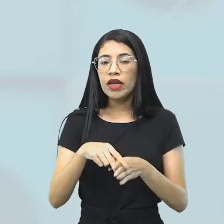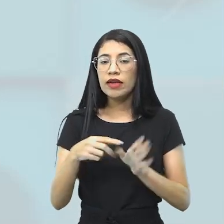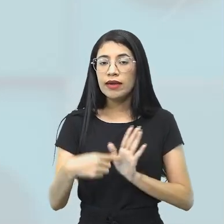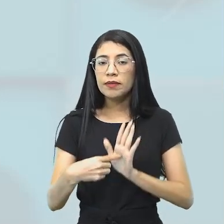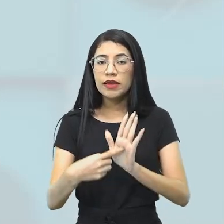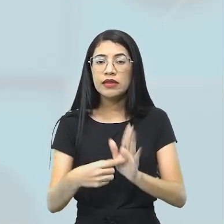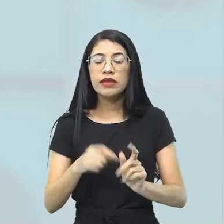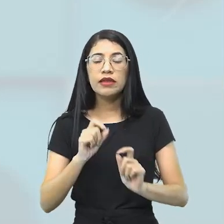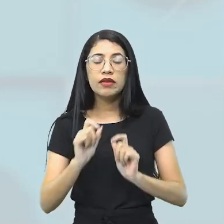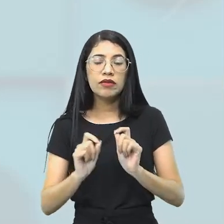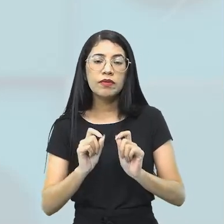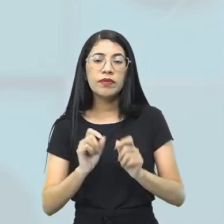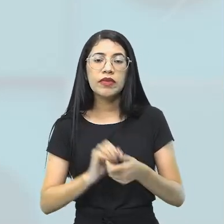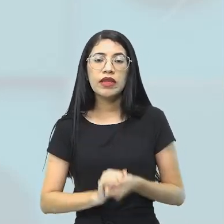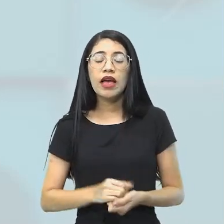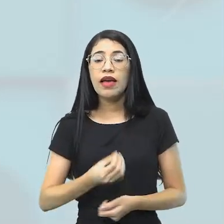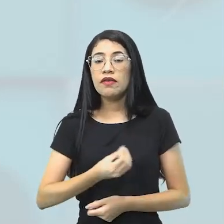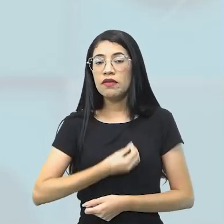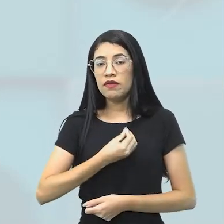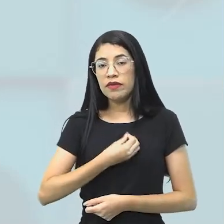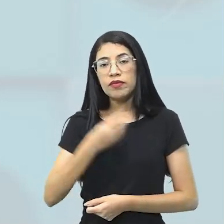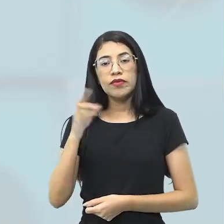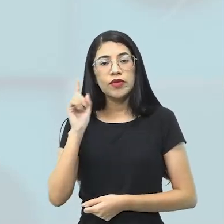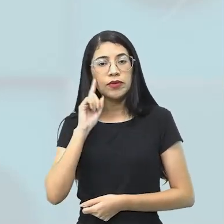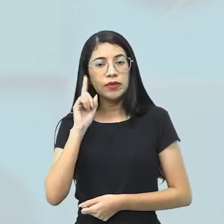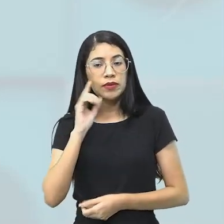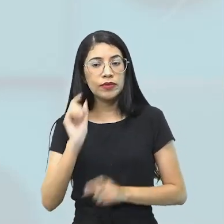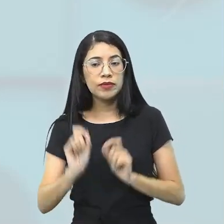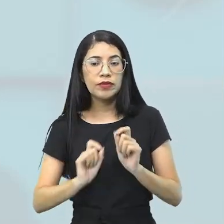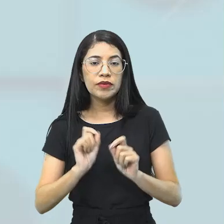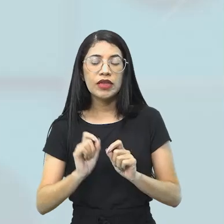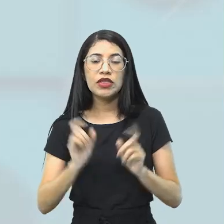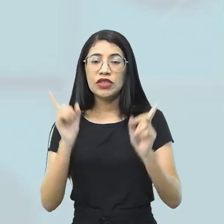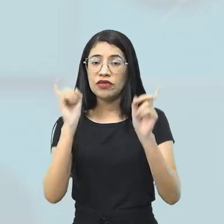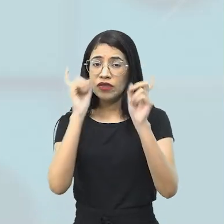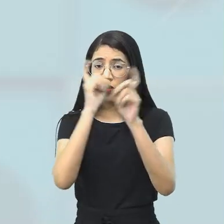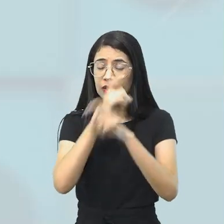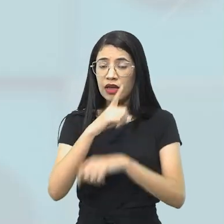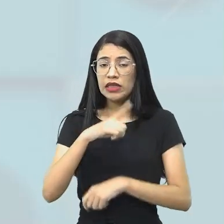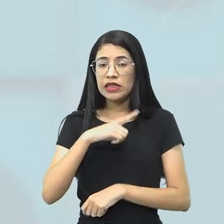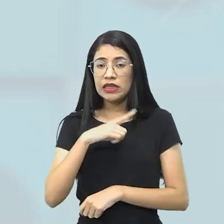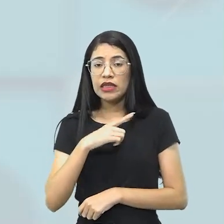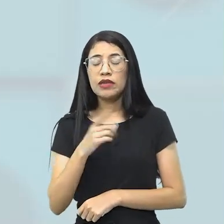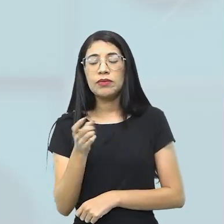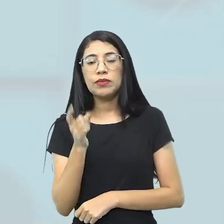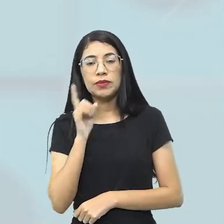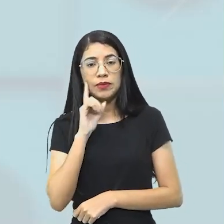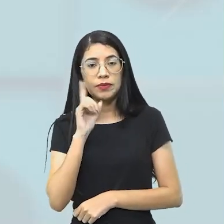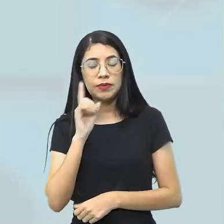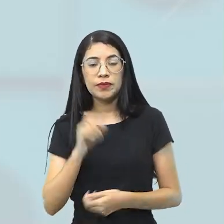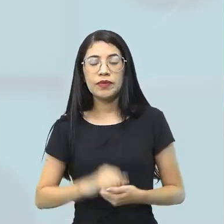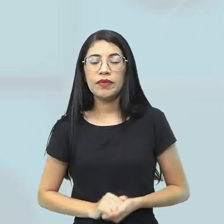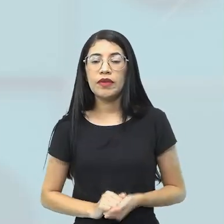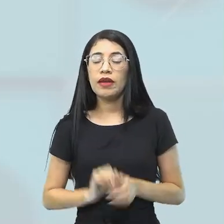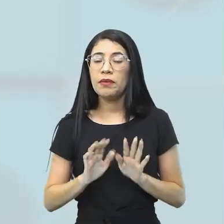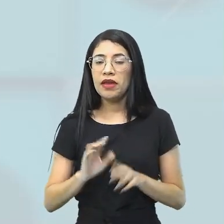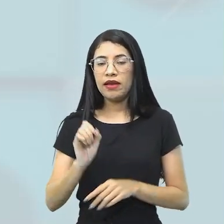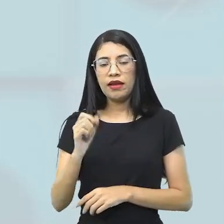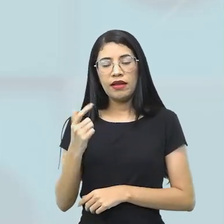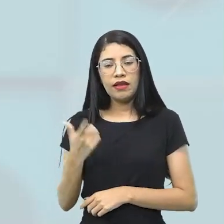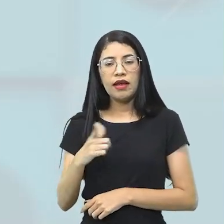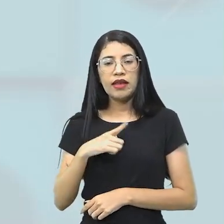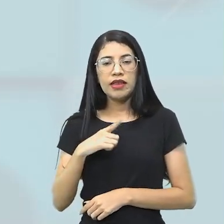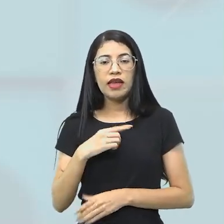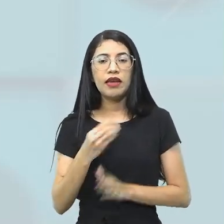voz a essas vivências, né, de dificuldades do dia a dia. E aí, lógico que para